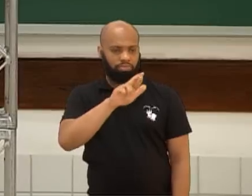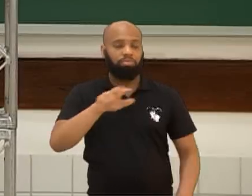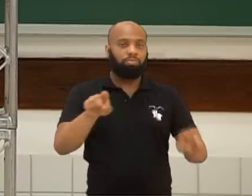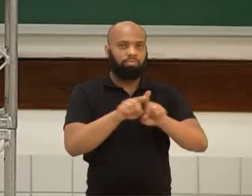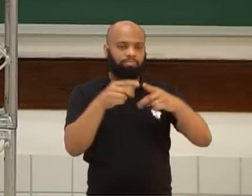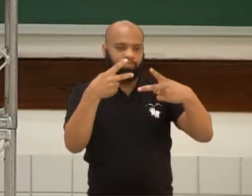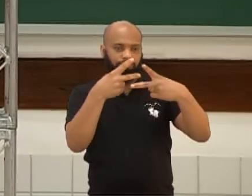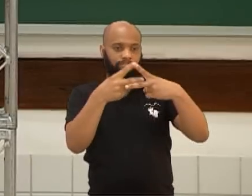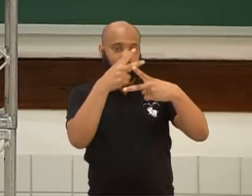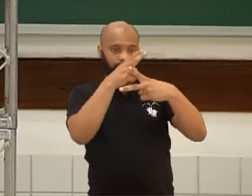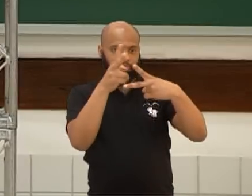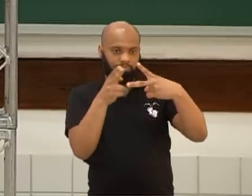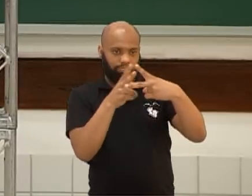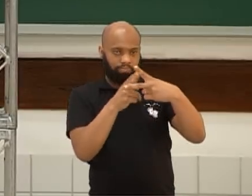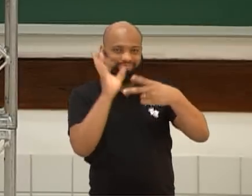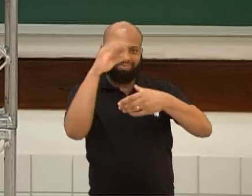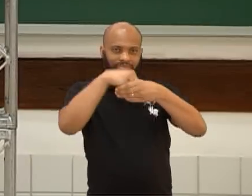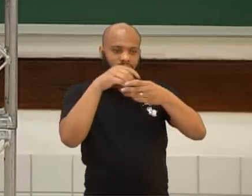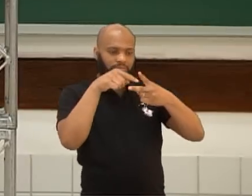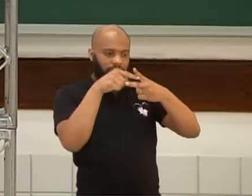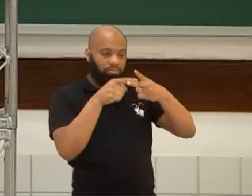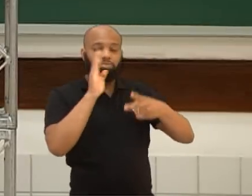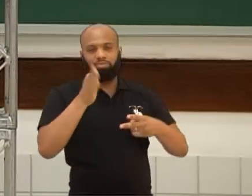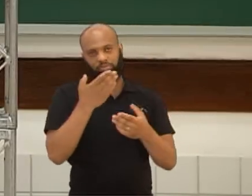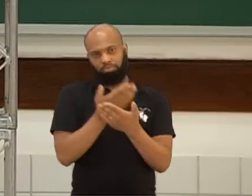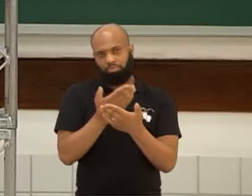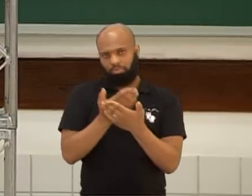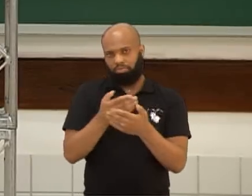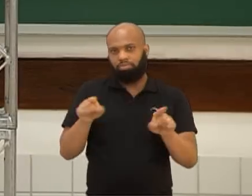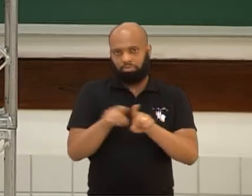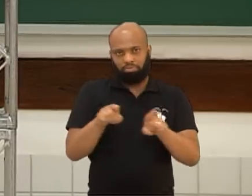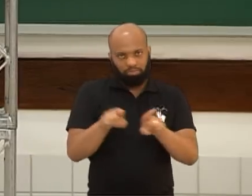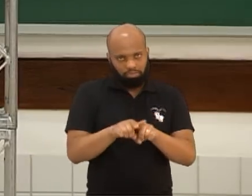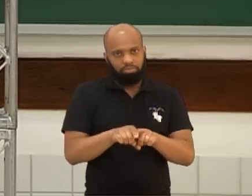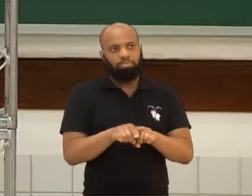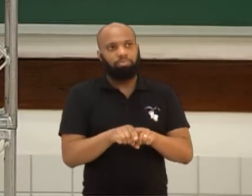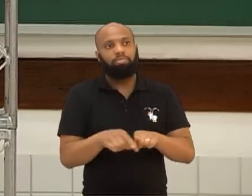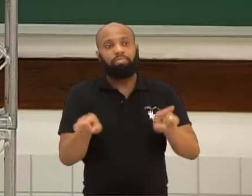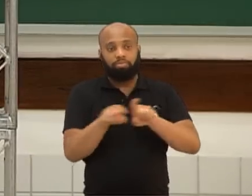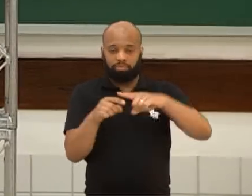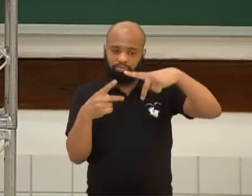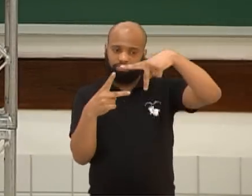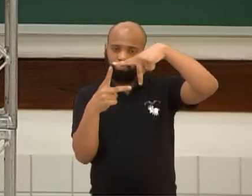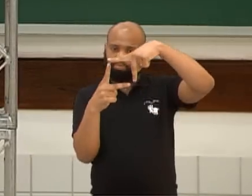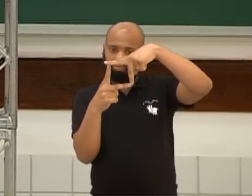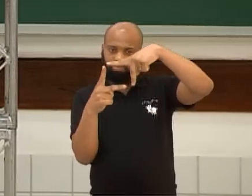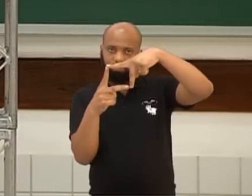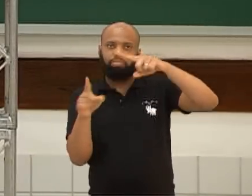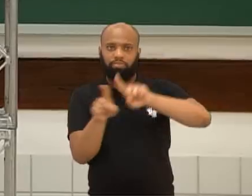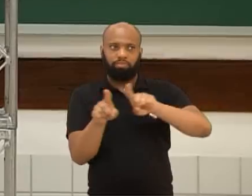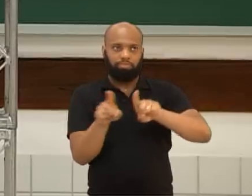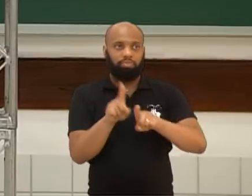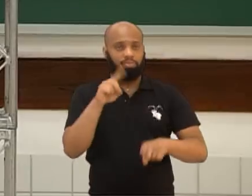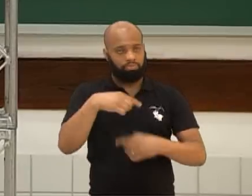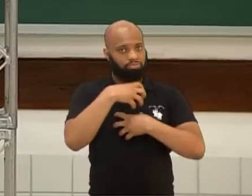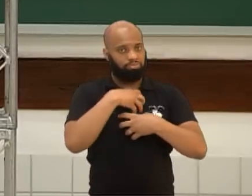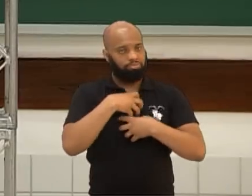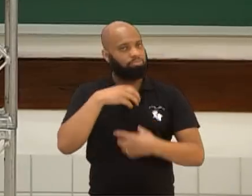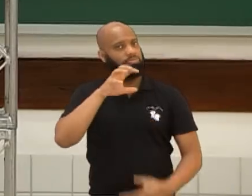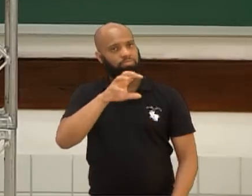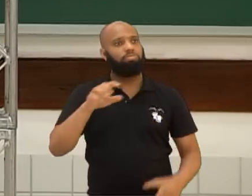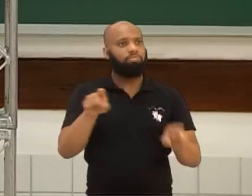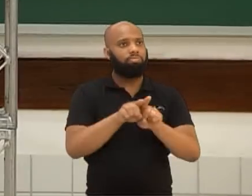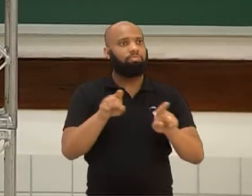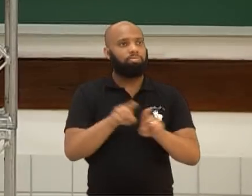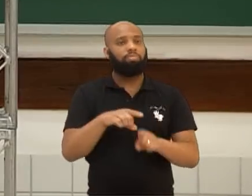já sabíamos, mas a gente só especificou o equilátero, porque ele é regular. O quadrado, que é o nosso quadrilátero regular,